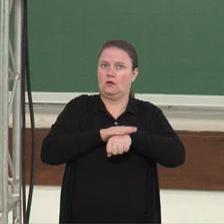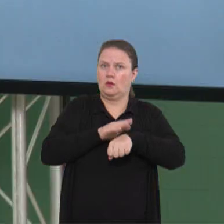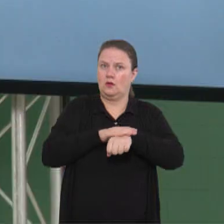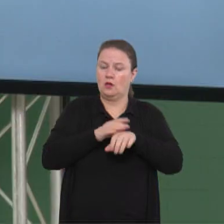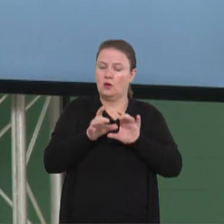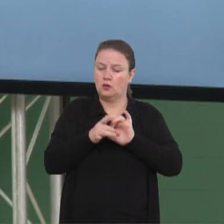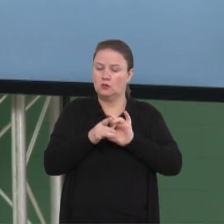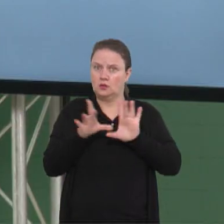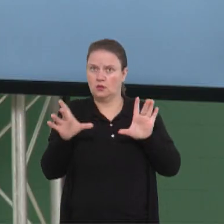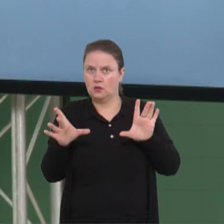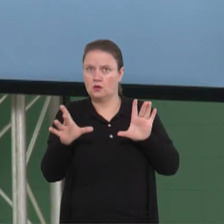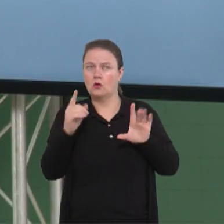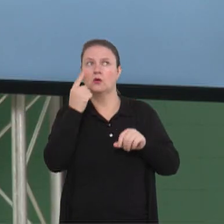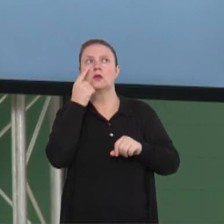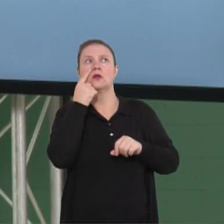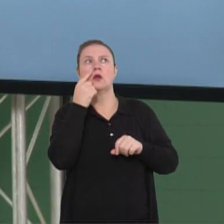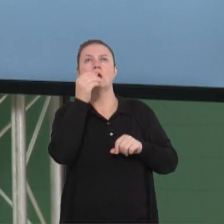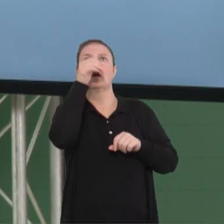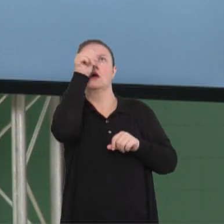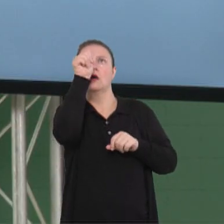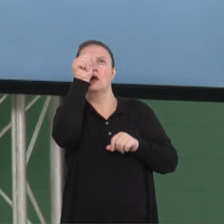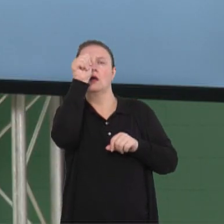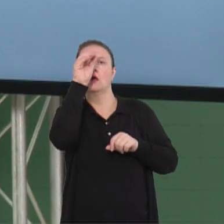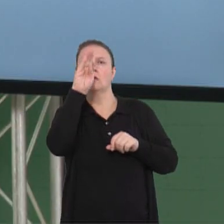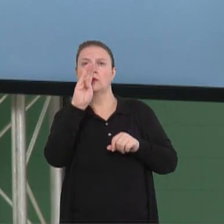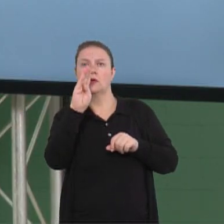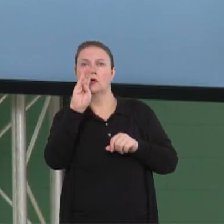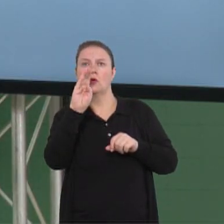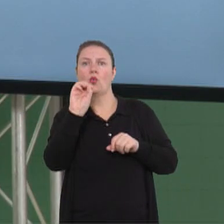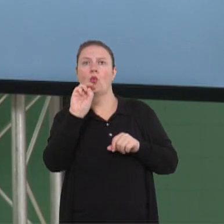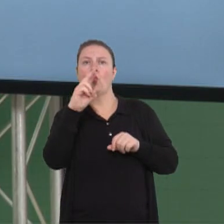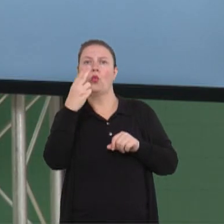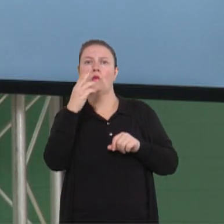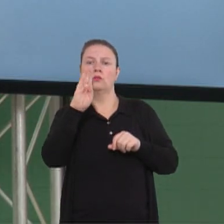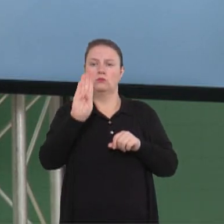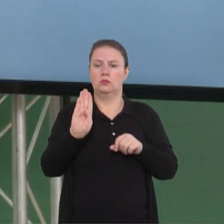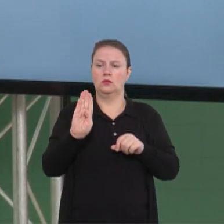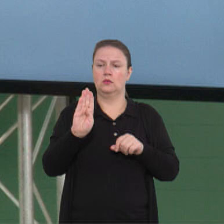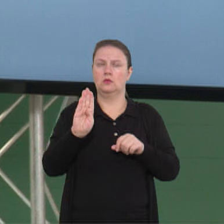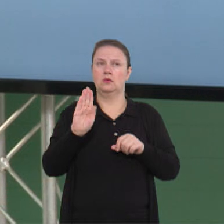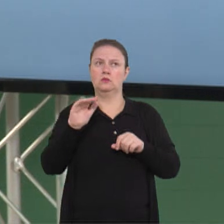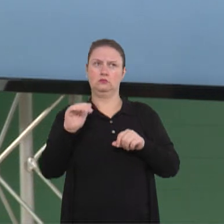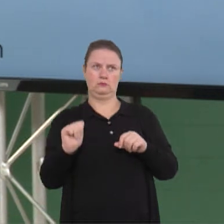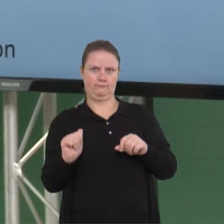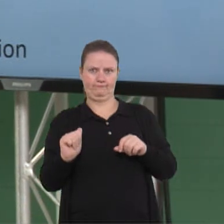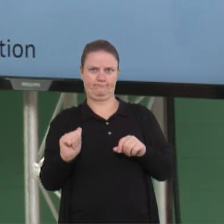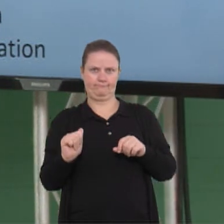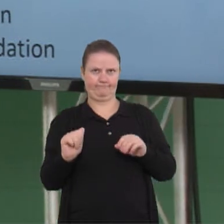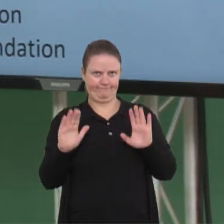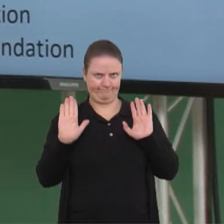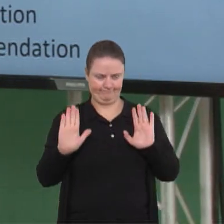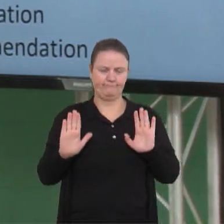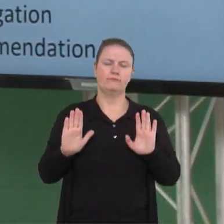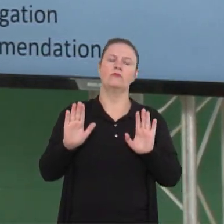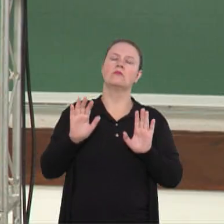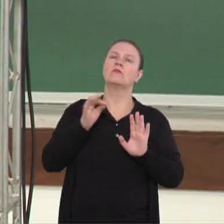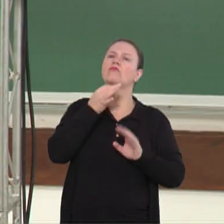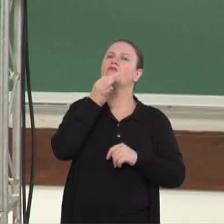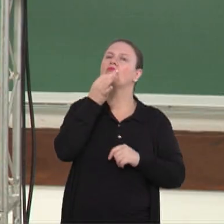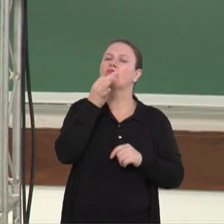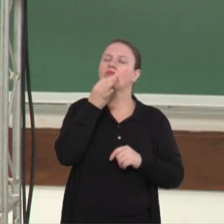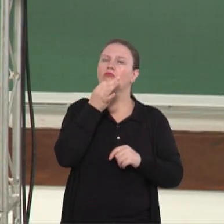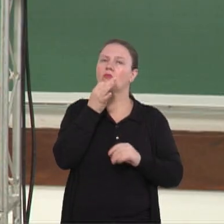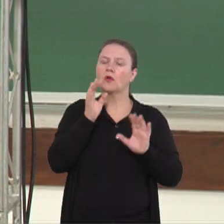marquem a b ou b a ok dica e toda vez que você for